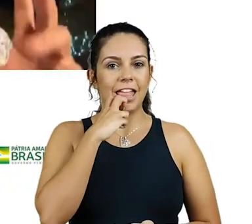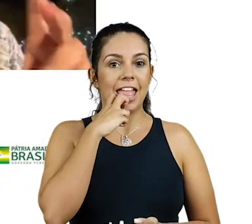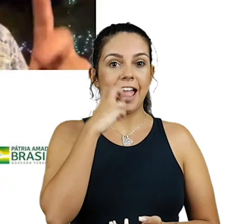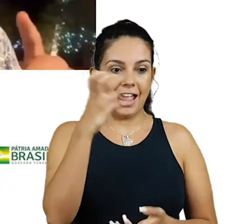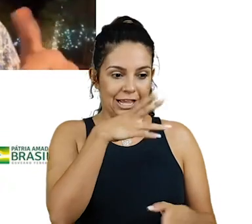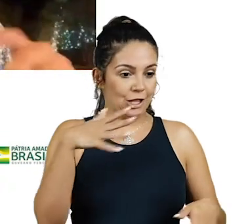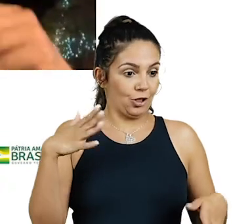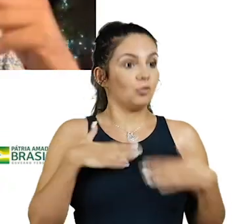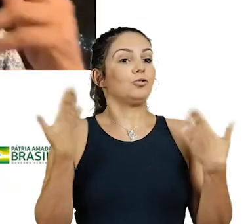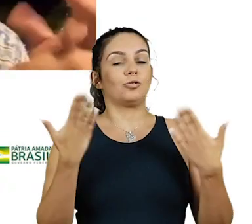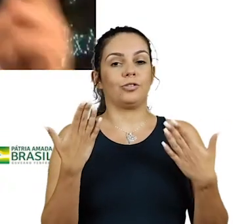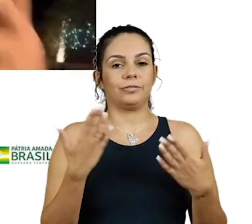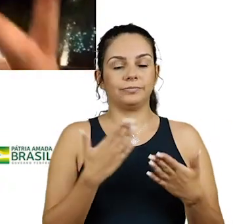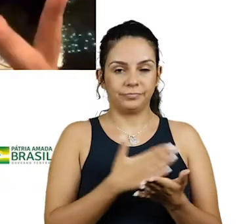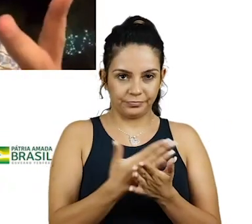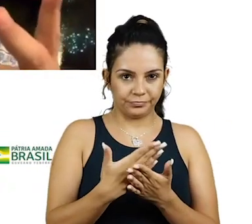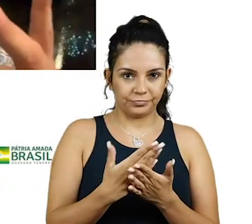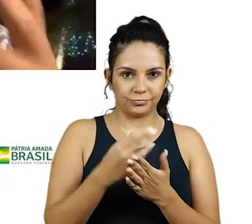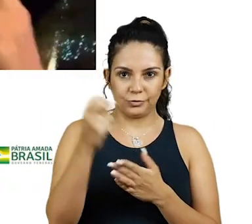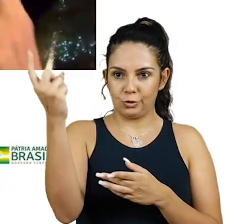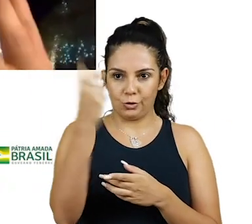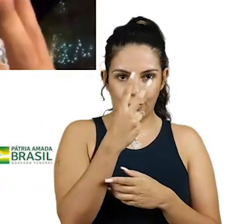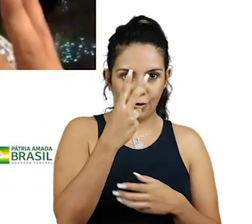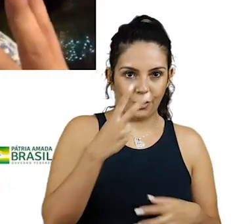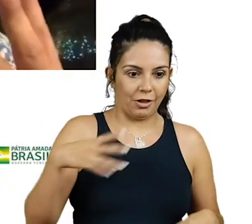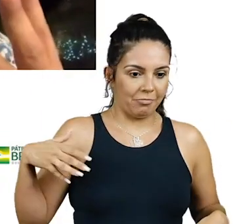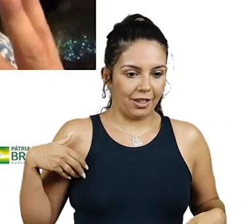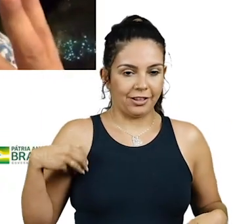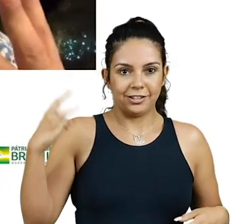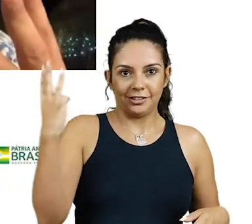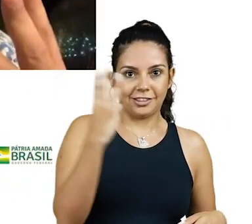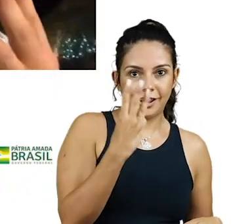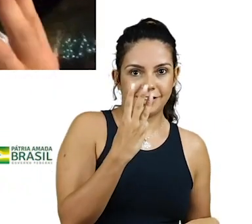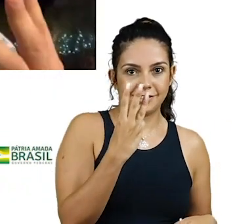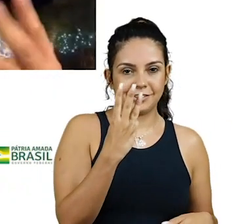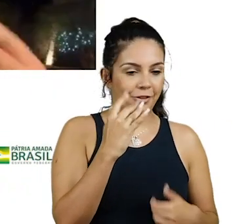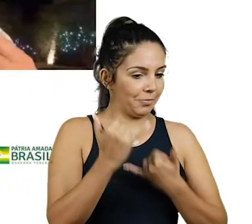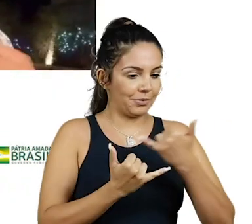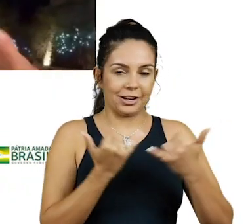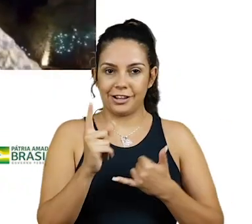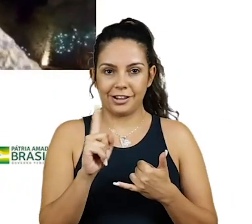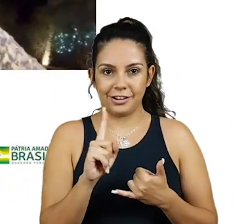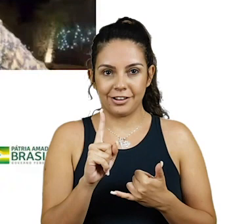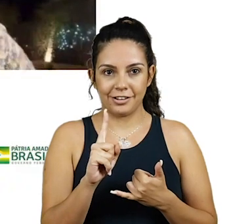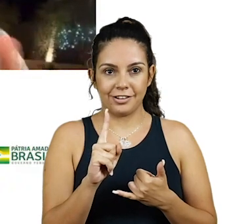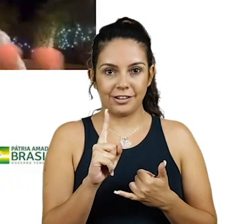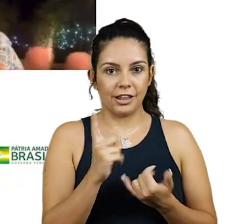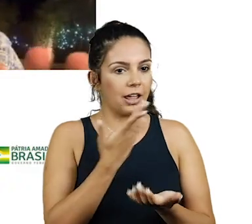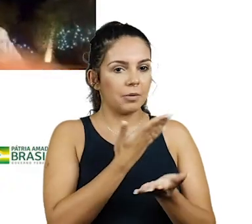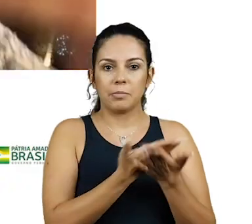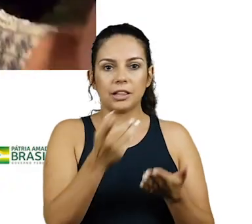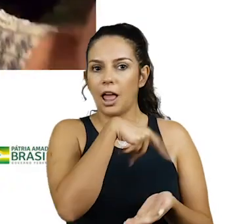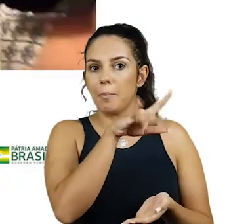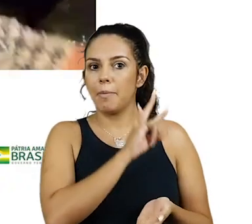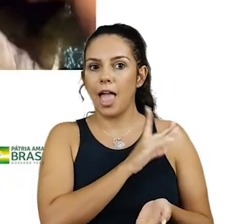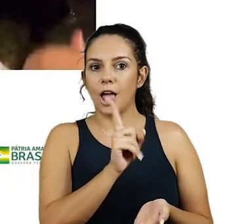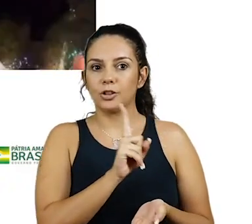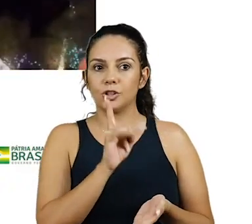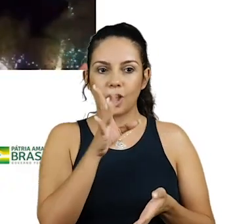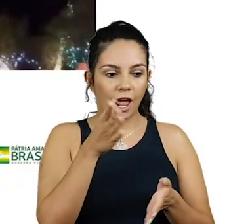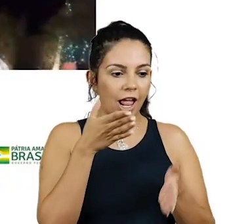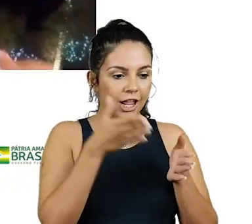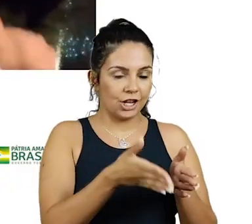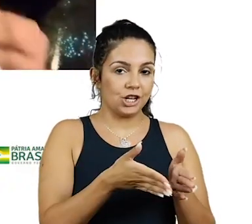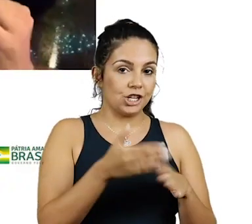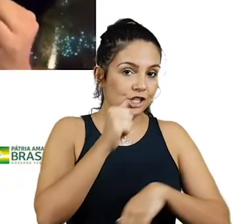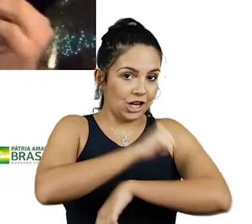e o bicho assustou. Aí começaram a vir 2 e 3. Não estou brincando. E eles perderam totalmente o medo. Eles só entravam pela janela